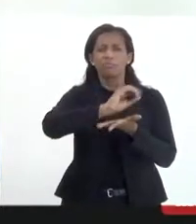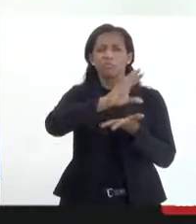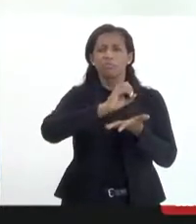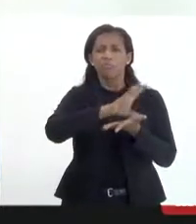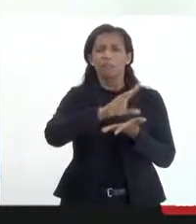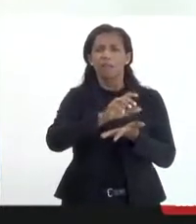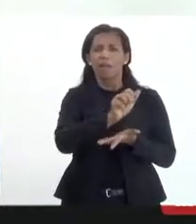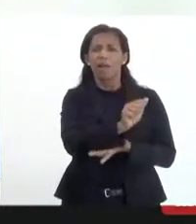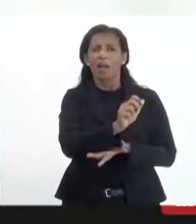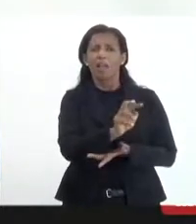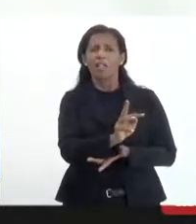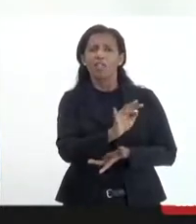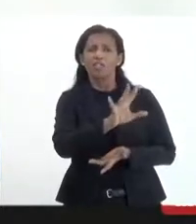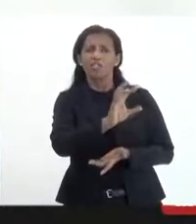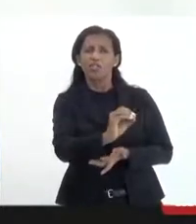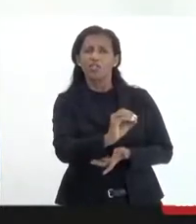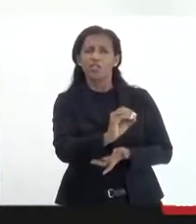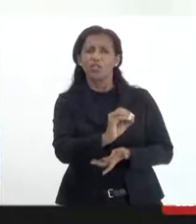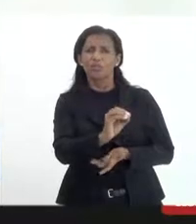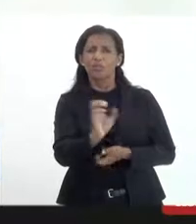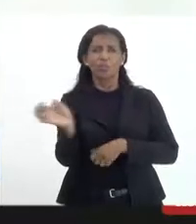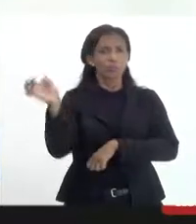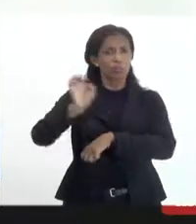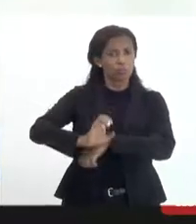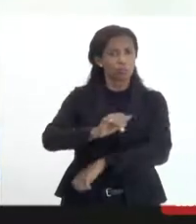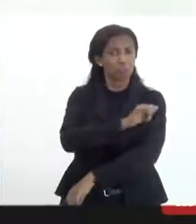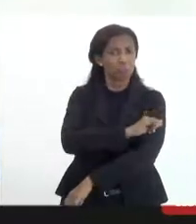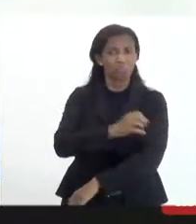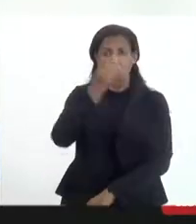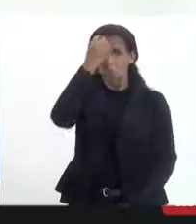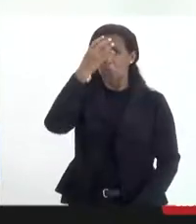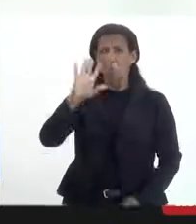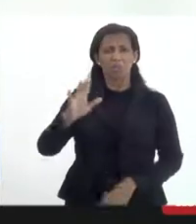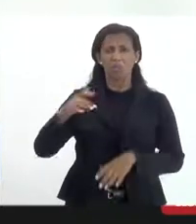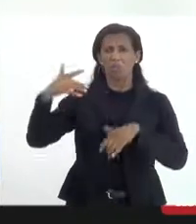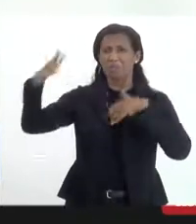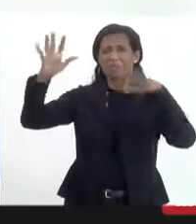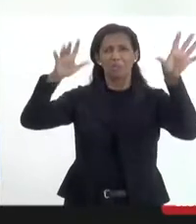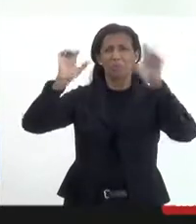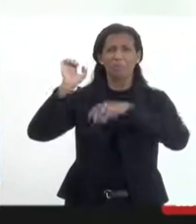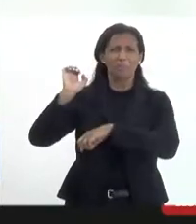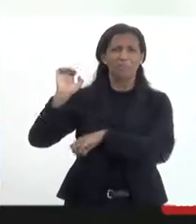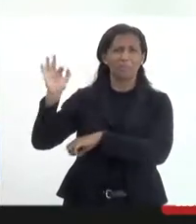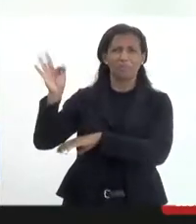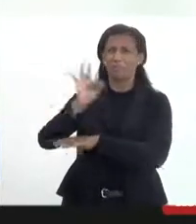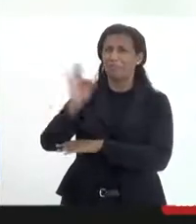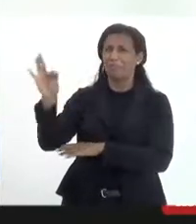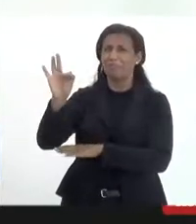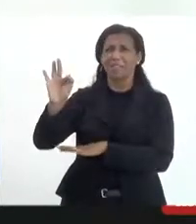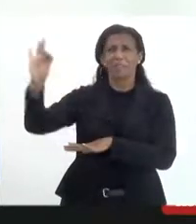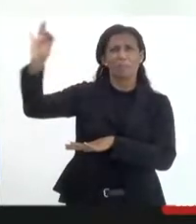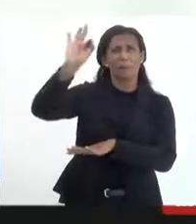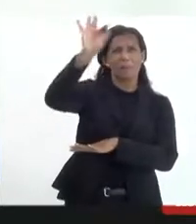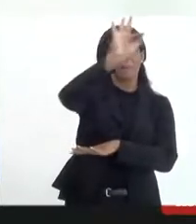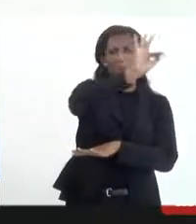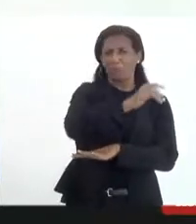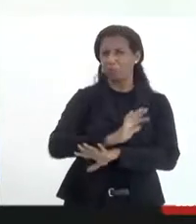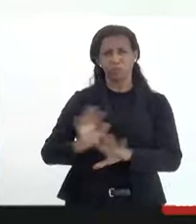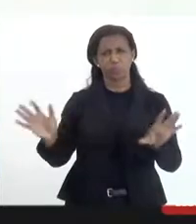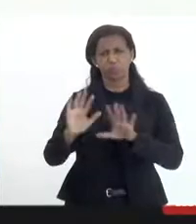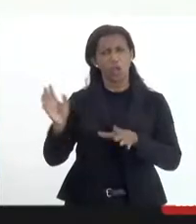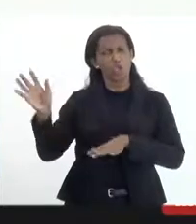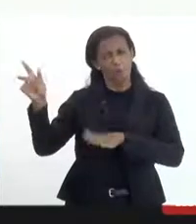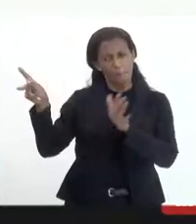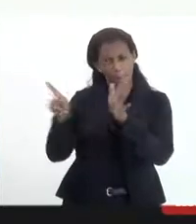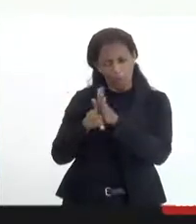dívida ativa em relação ao Estado do Rio de Janeiro. Não quero saber das outras unidades da federação, não, só o Estado do Rio de Janeiro. O que, que os